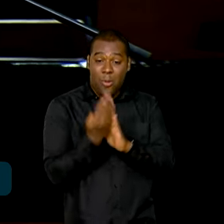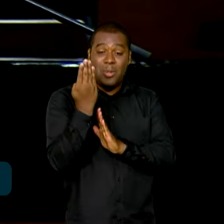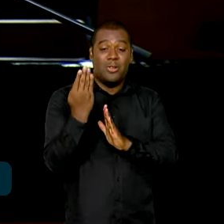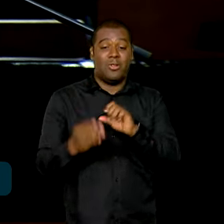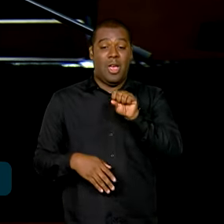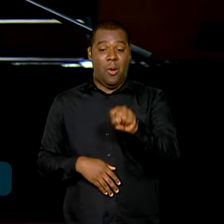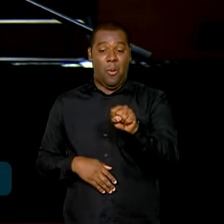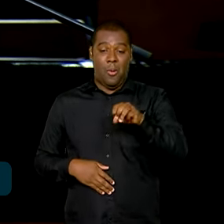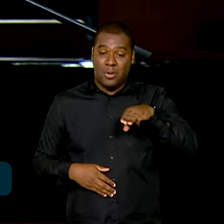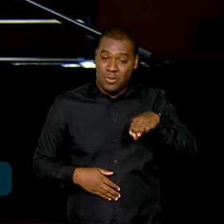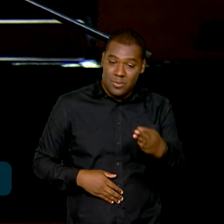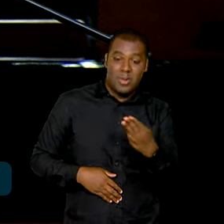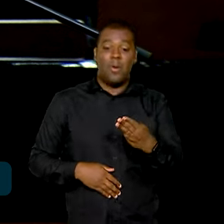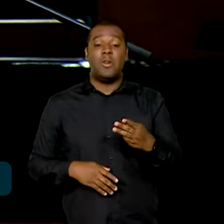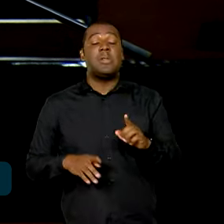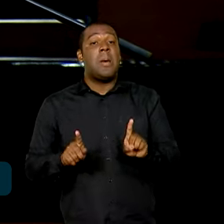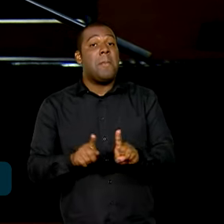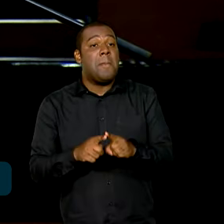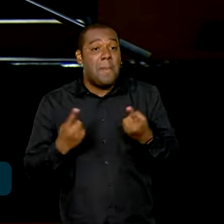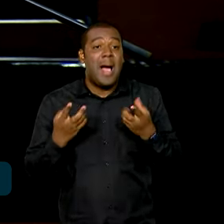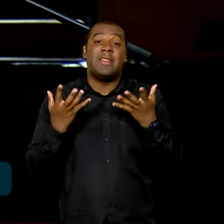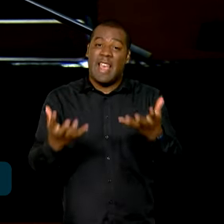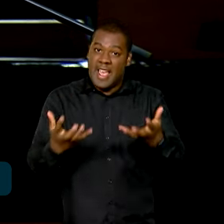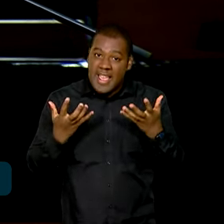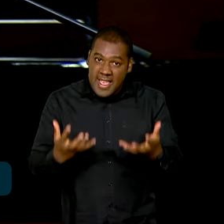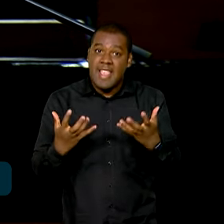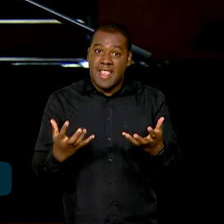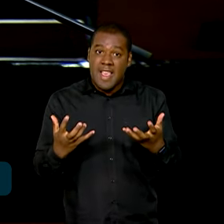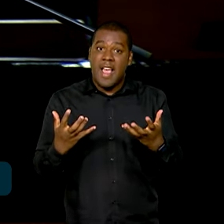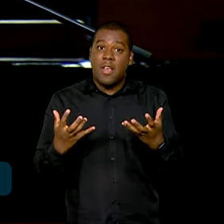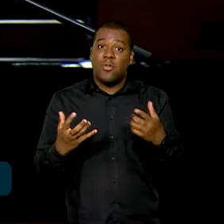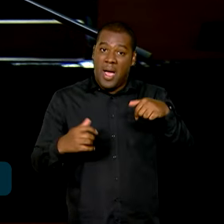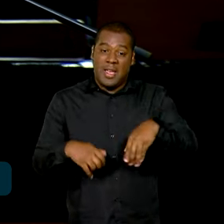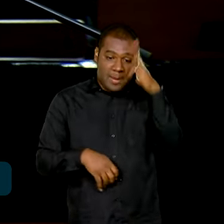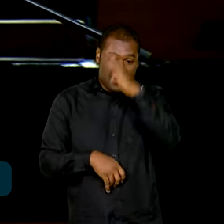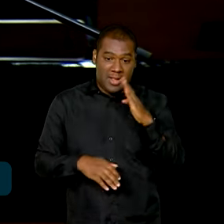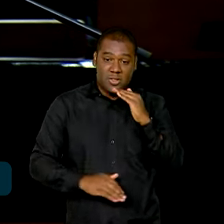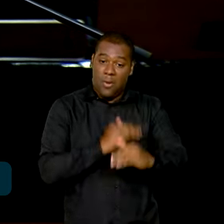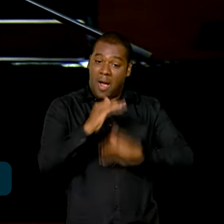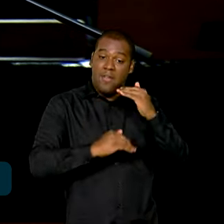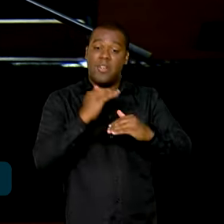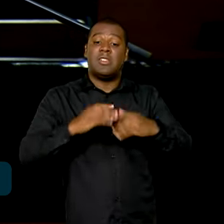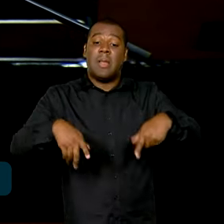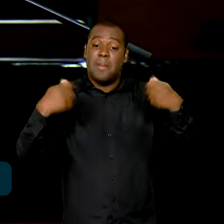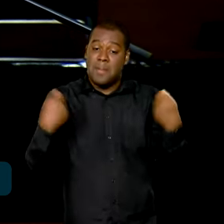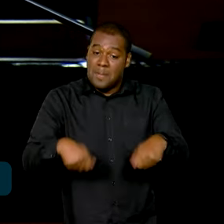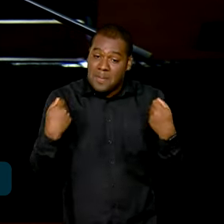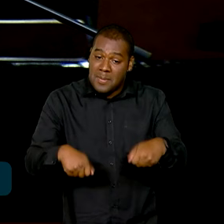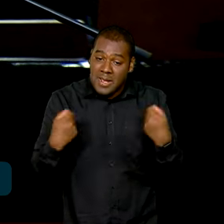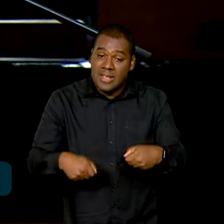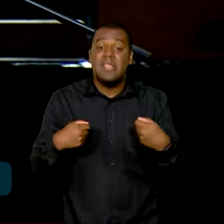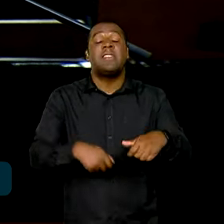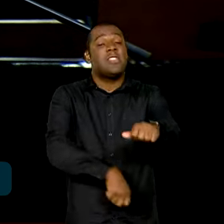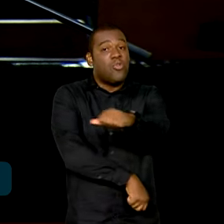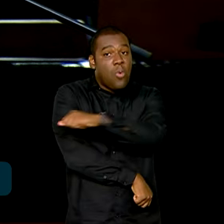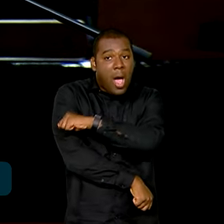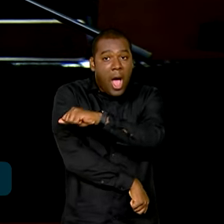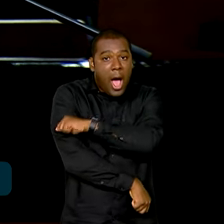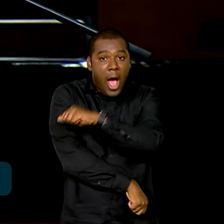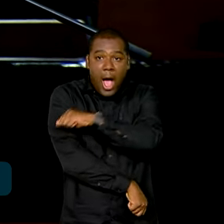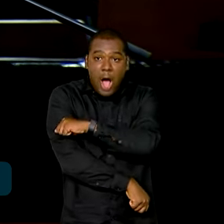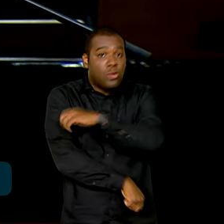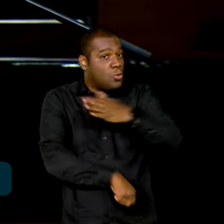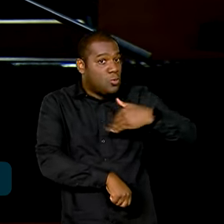pouco se a gente quiser melhorar a vida desse país. É muito, mas é muito pouco diante daquilo que nós